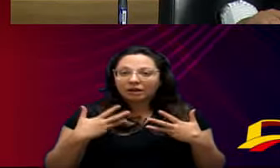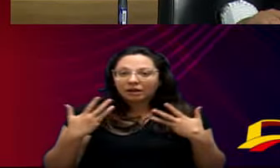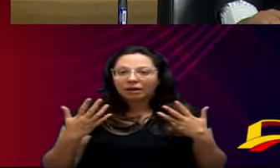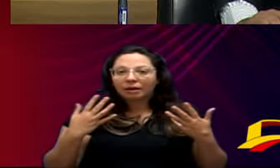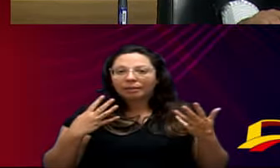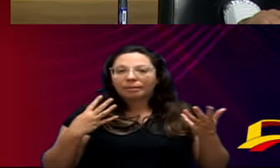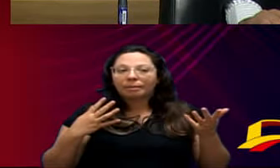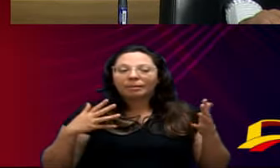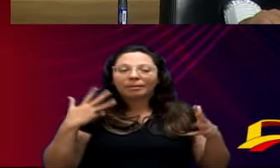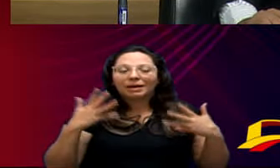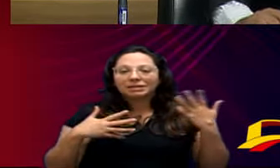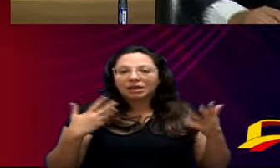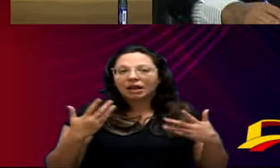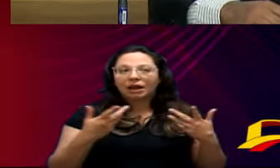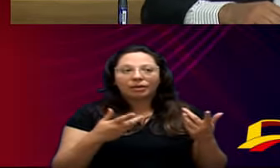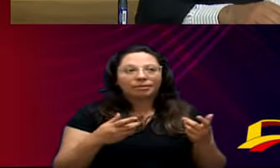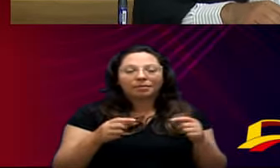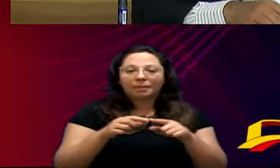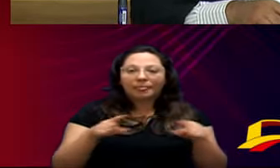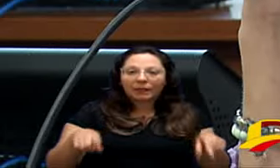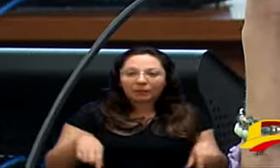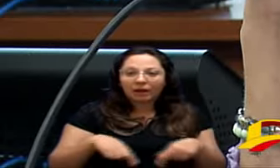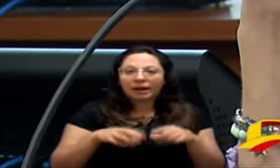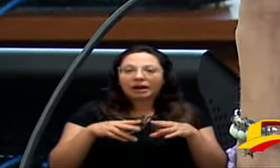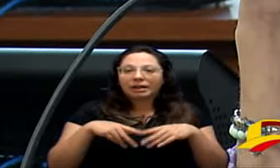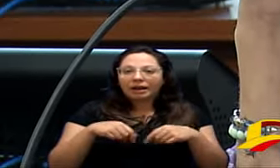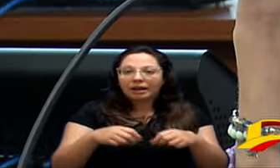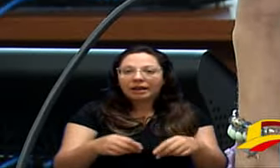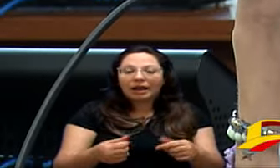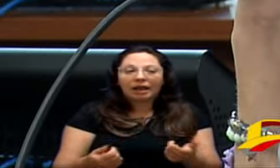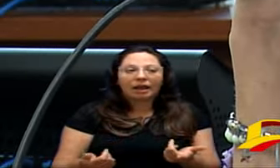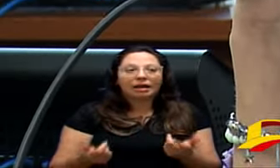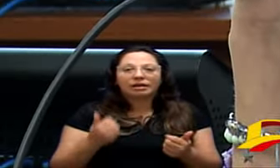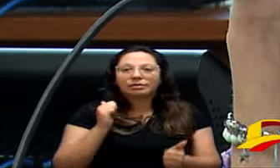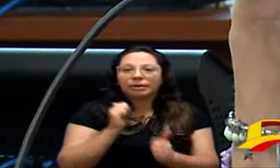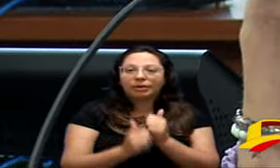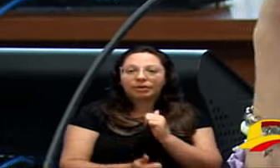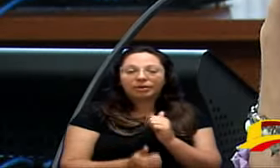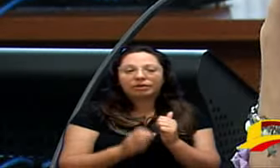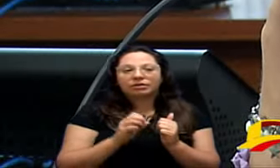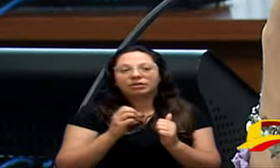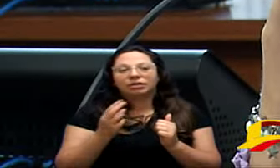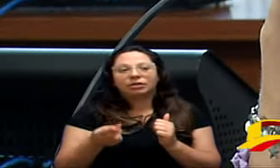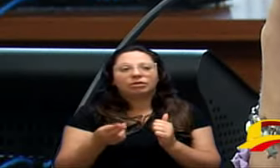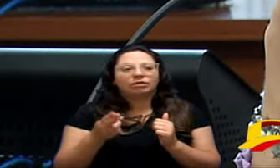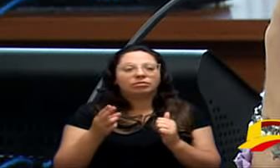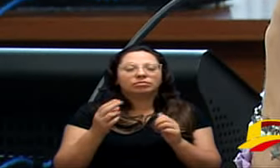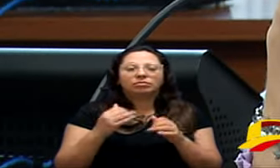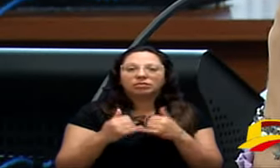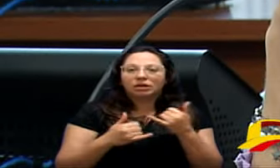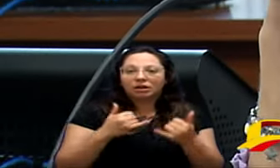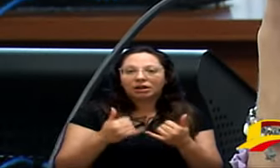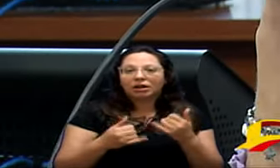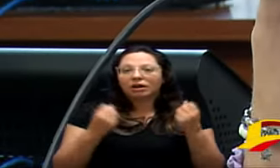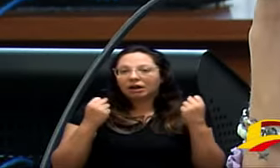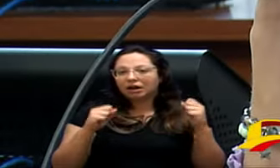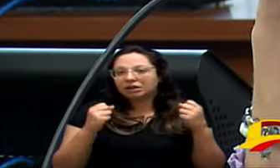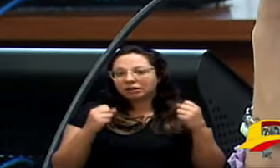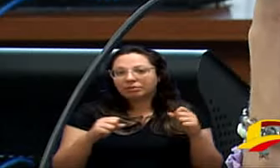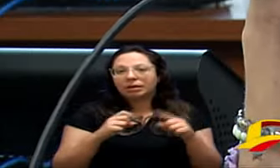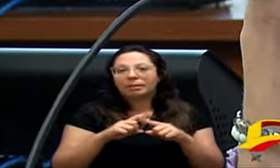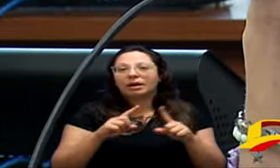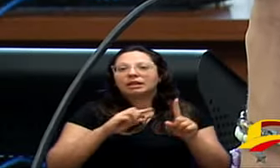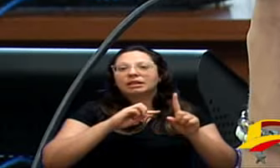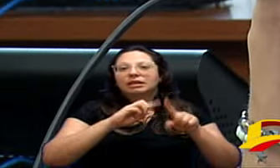livre de quadra de areia que nós fizemos em vários espaços porém a gente percebe que não tem depois uma